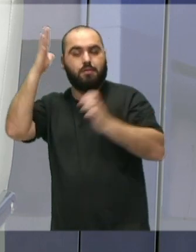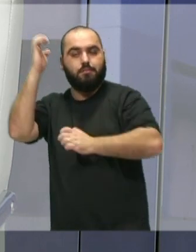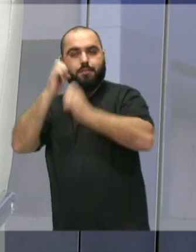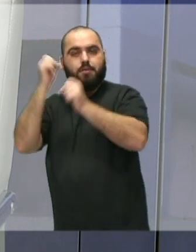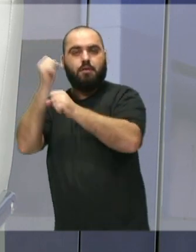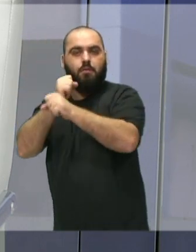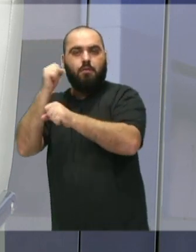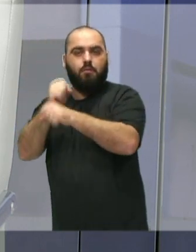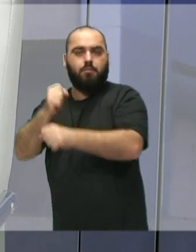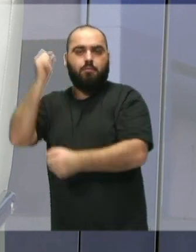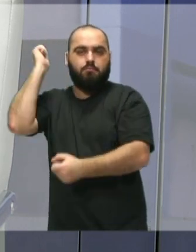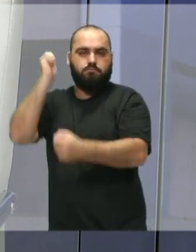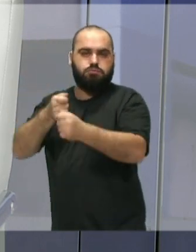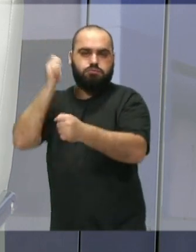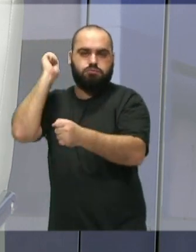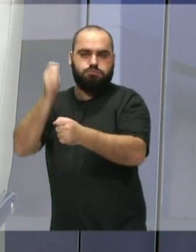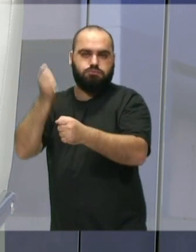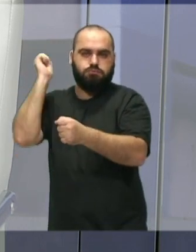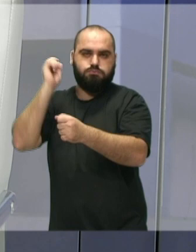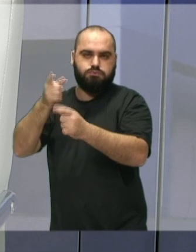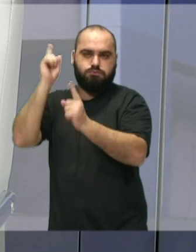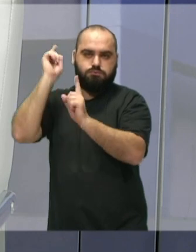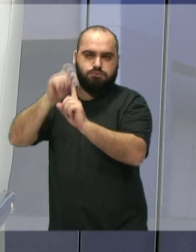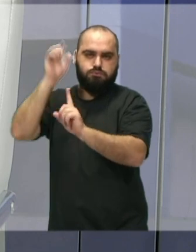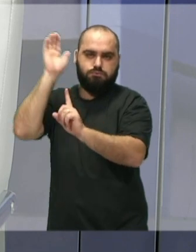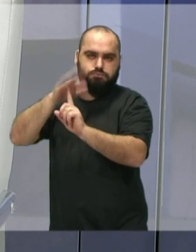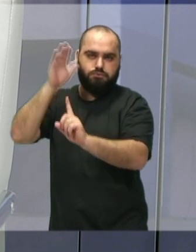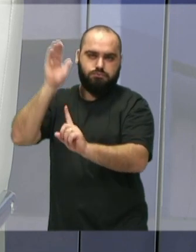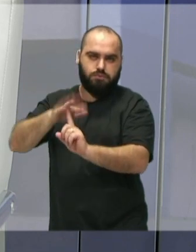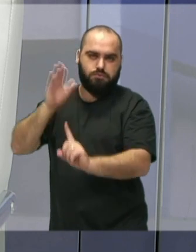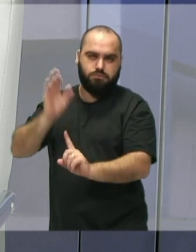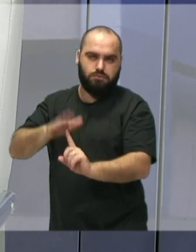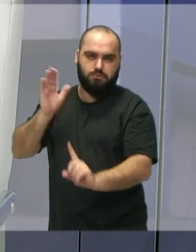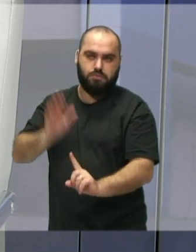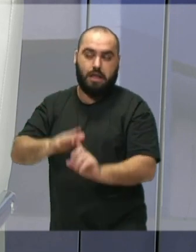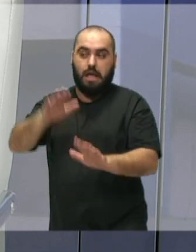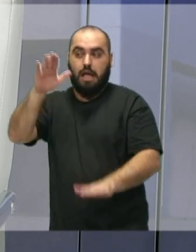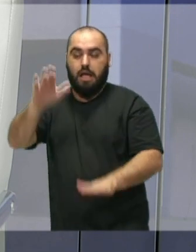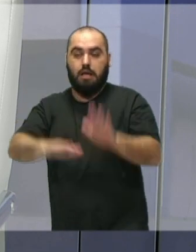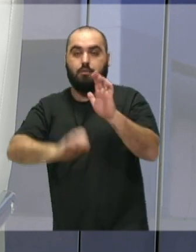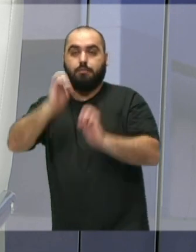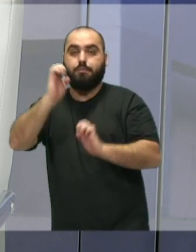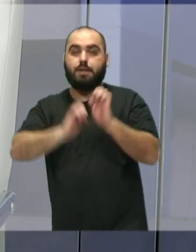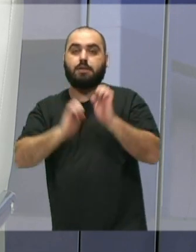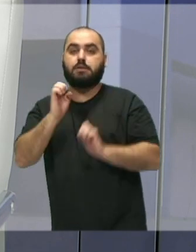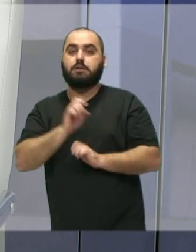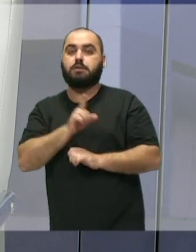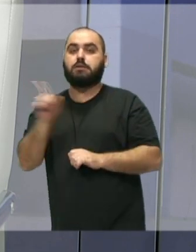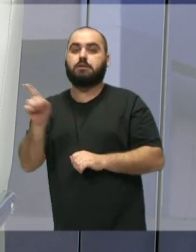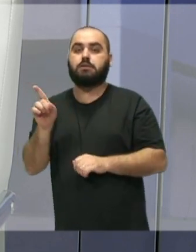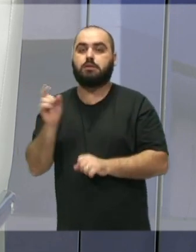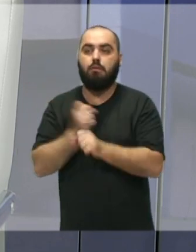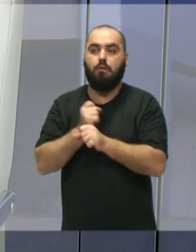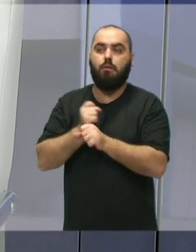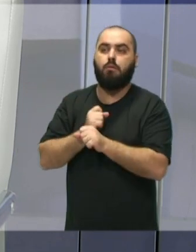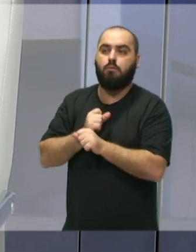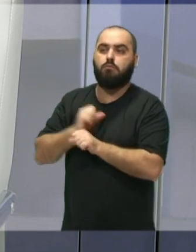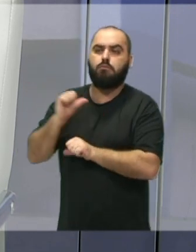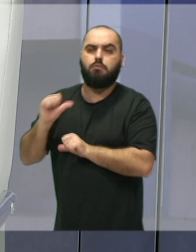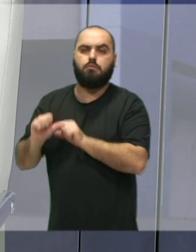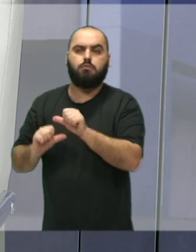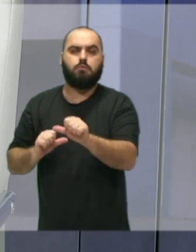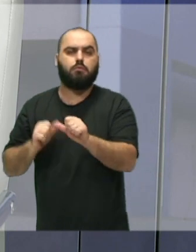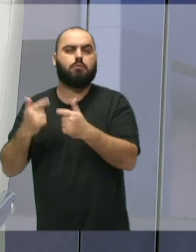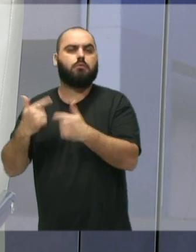com container, né? Entra e sai, aquela coisa toda. Às vezes era uma empresa que ela abriu para fazer uma coisa, passados os anos começou a fazer outra